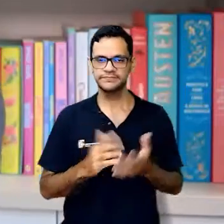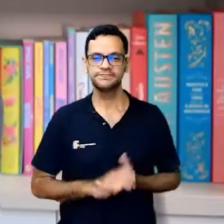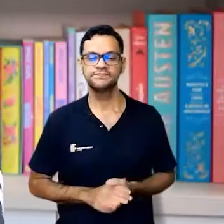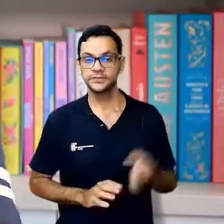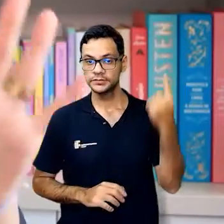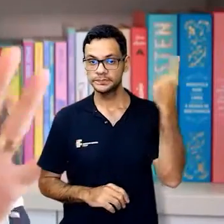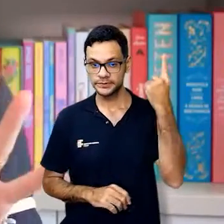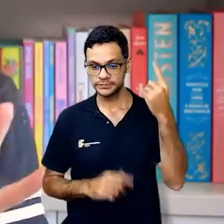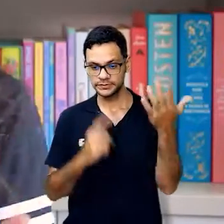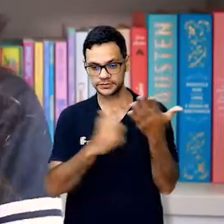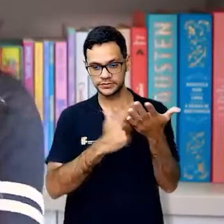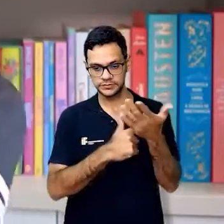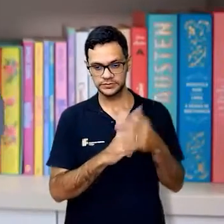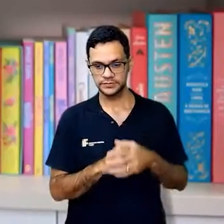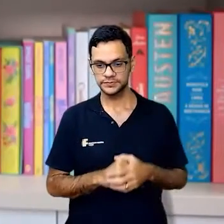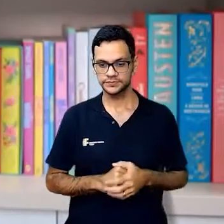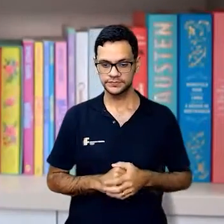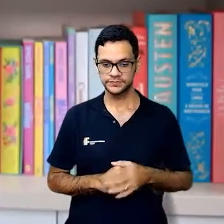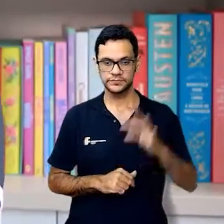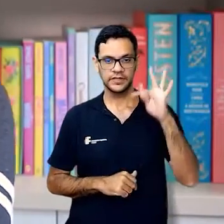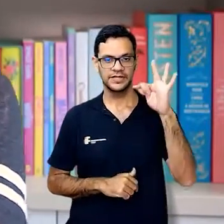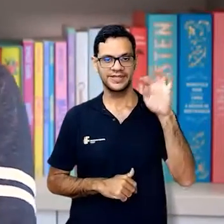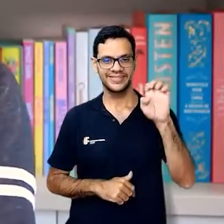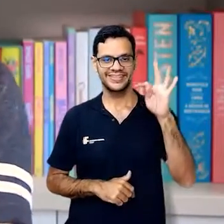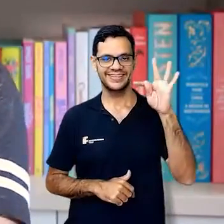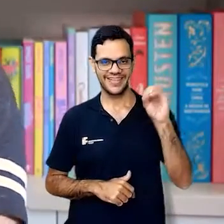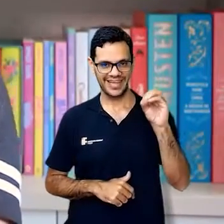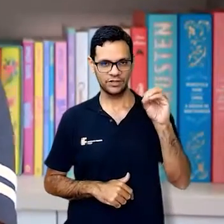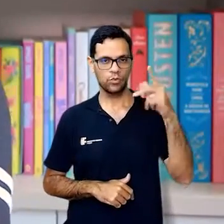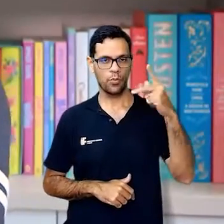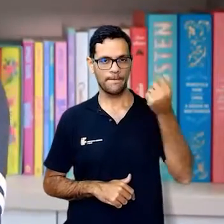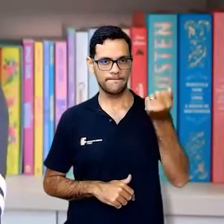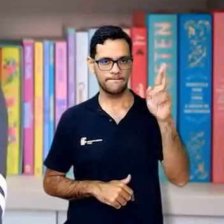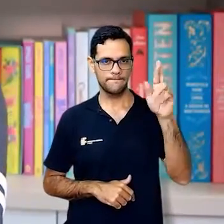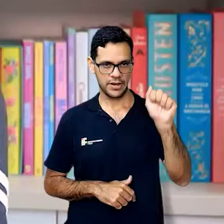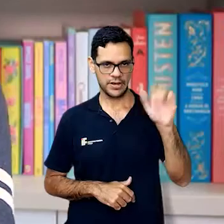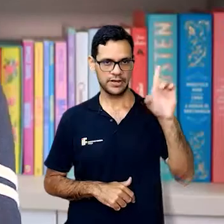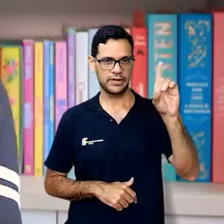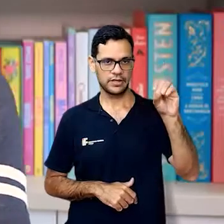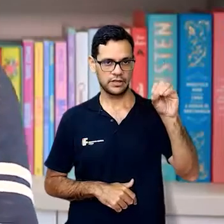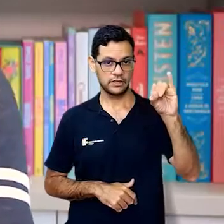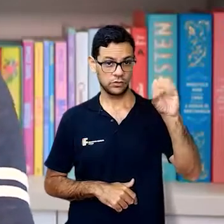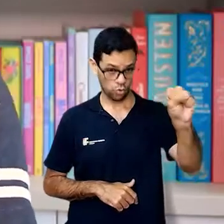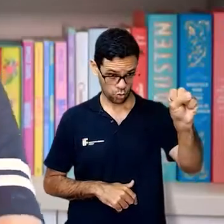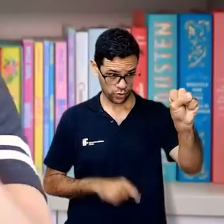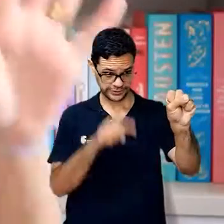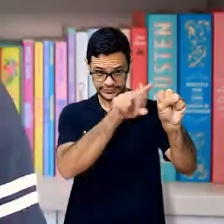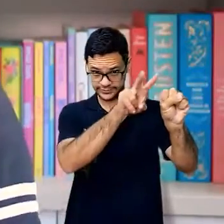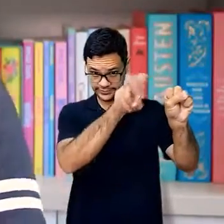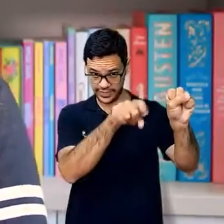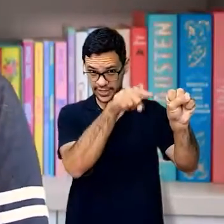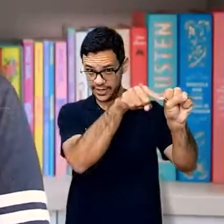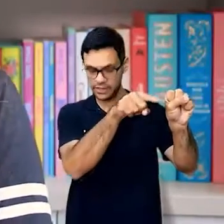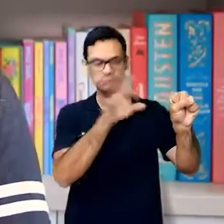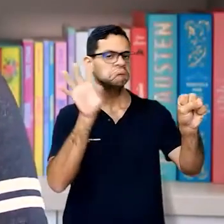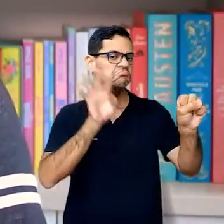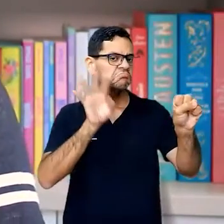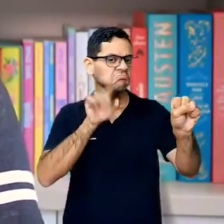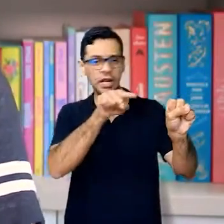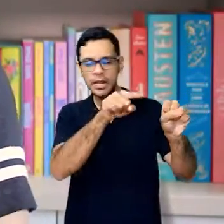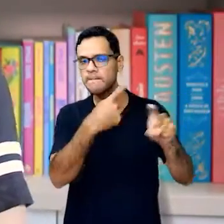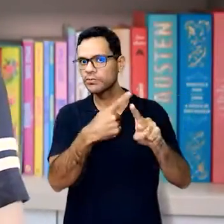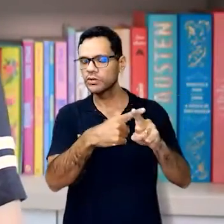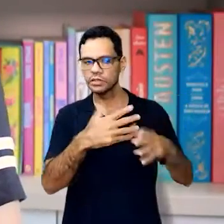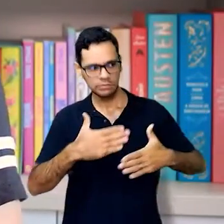livros, então também vou dar uma roubadinha. O primeiro deles eu tenho a edição física, que é o Teto para Dois. Esse foi o mais recente que eu li desses 2 que eu vou mostrar, e